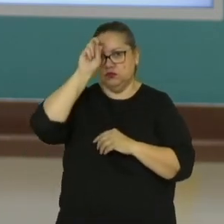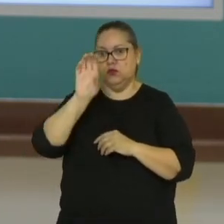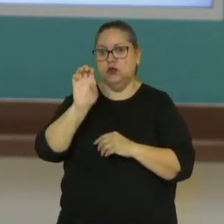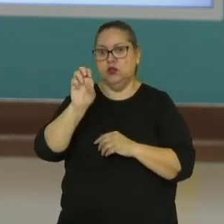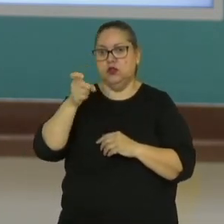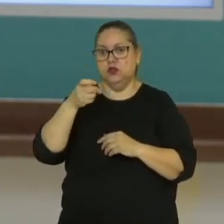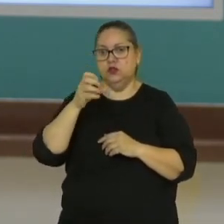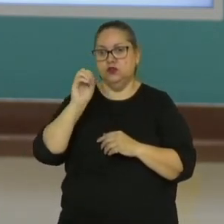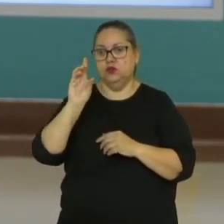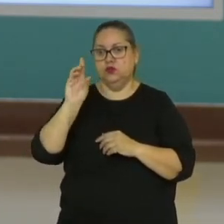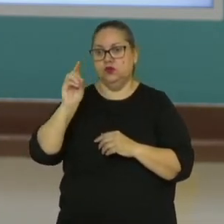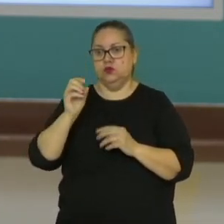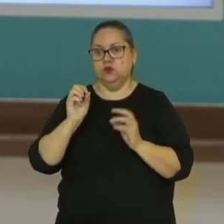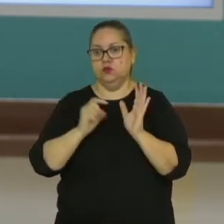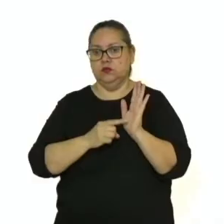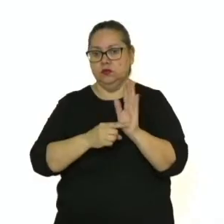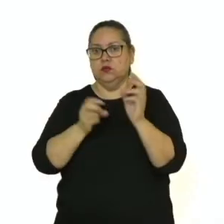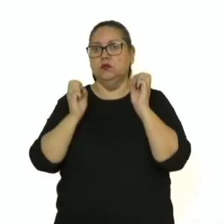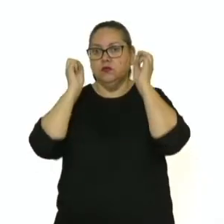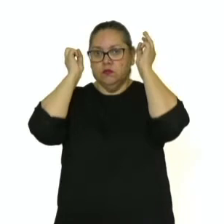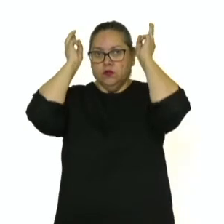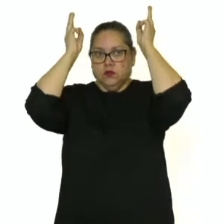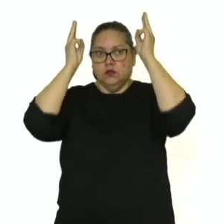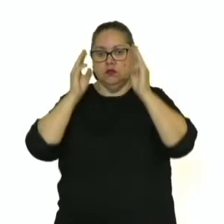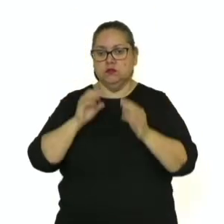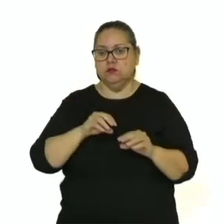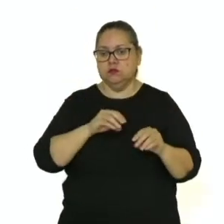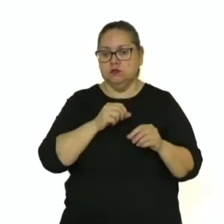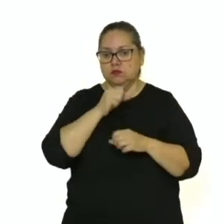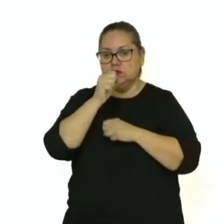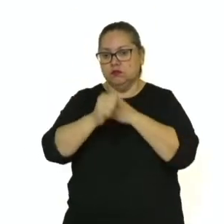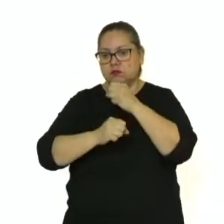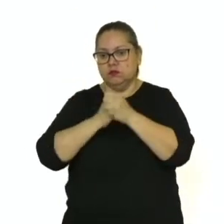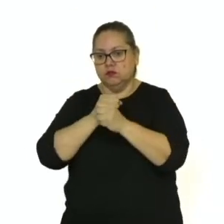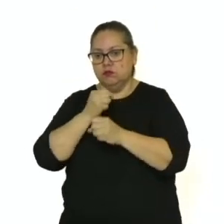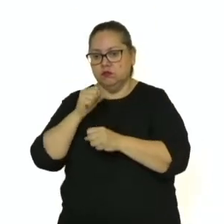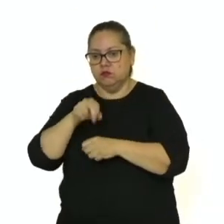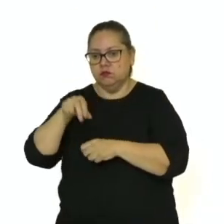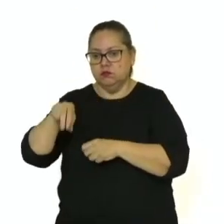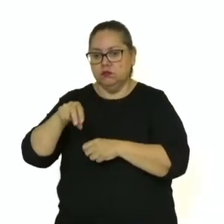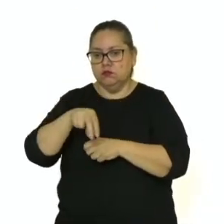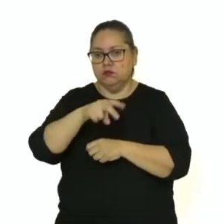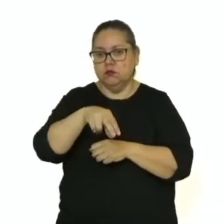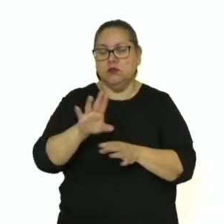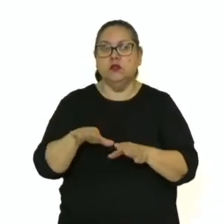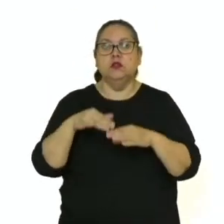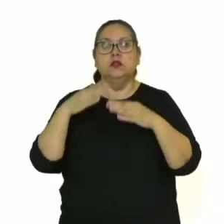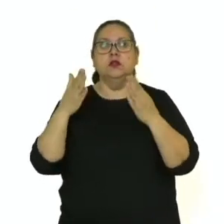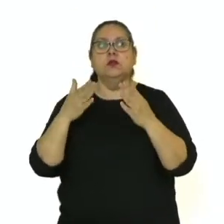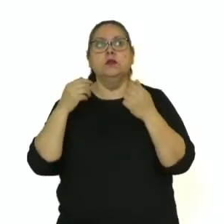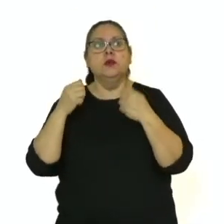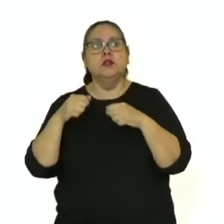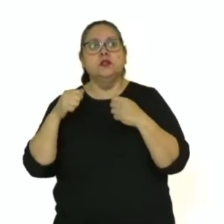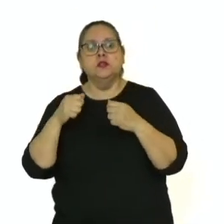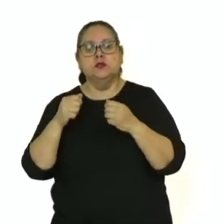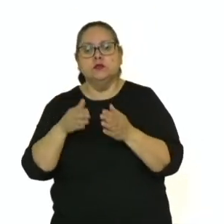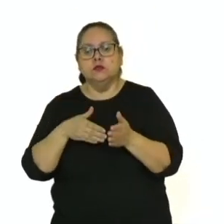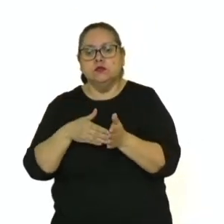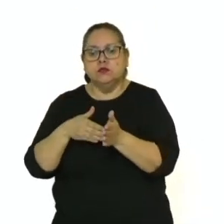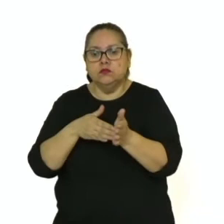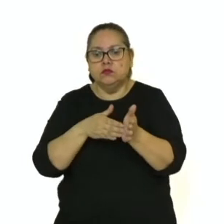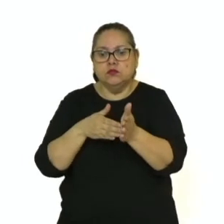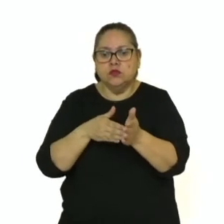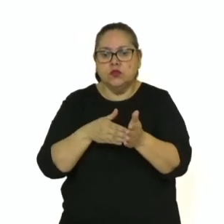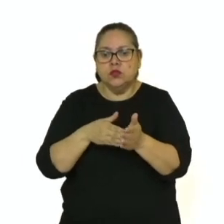Êxodo, e a figura de Moisés. Eles vão vagar muitos anos pelo deserto, até que então precisam conduzir,